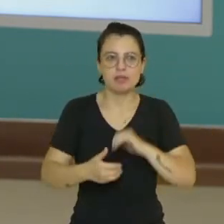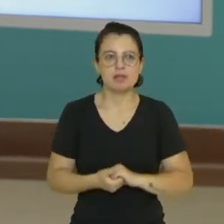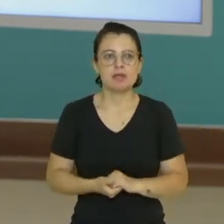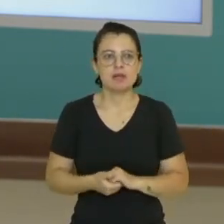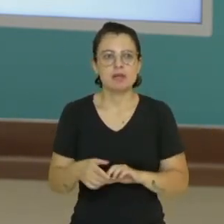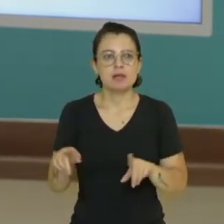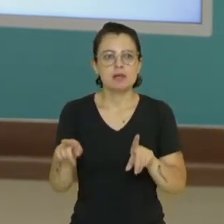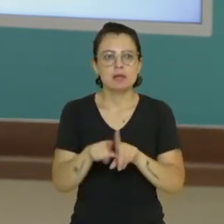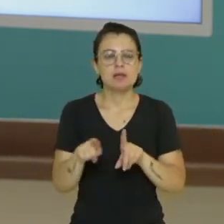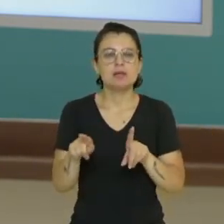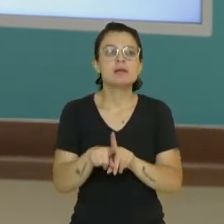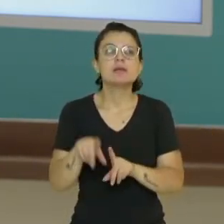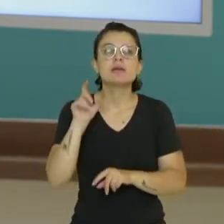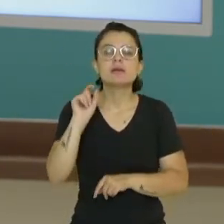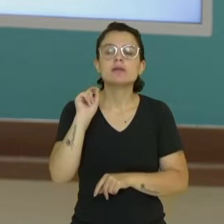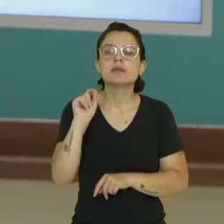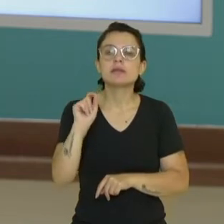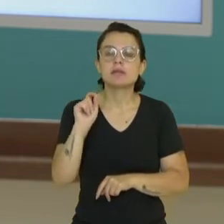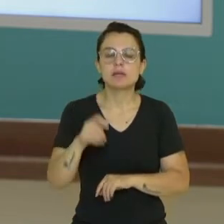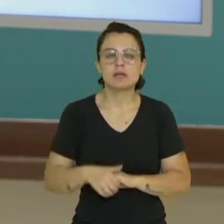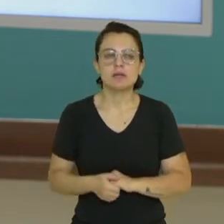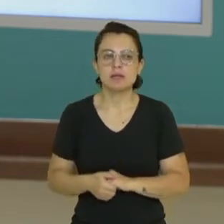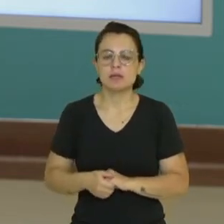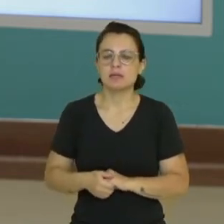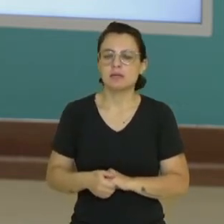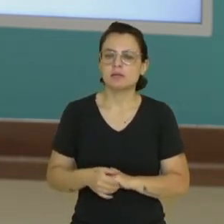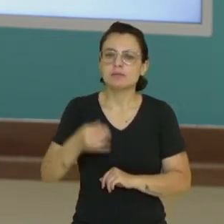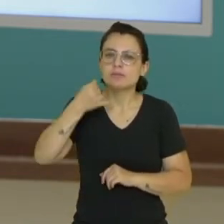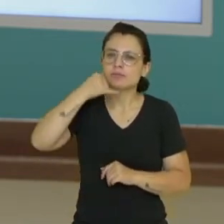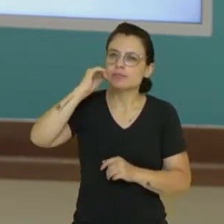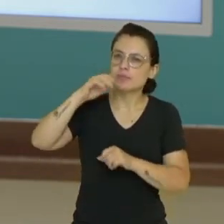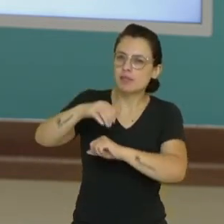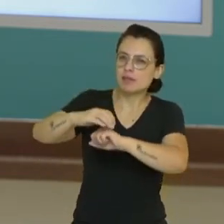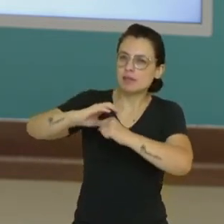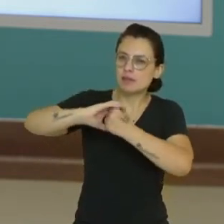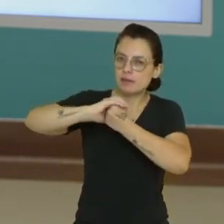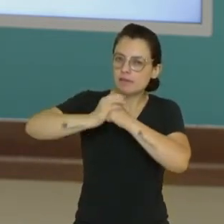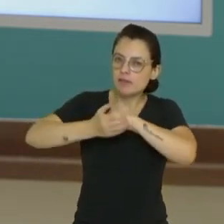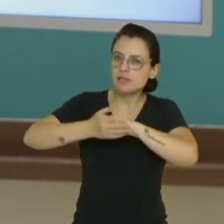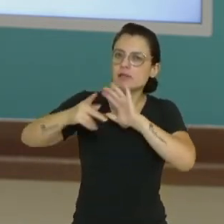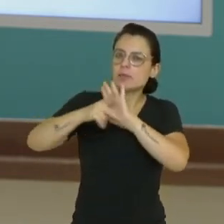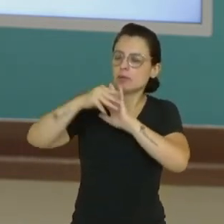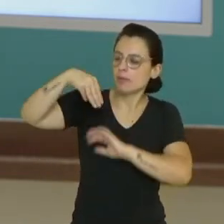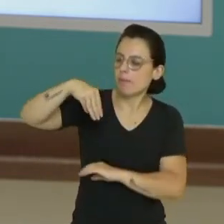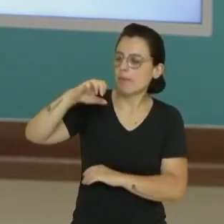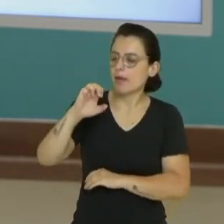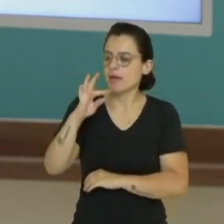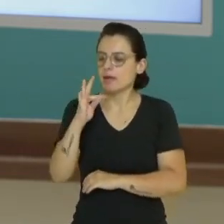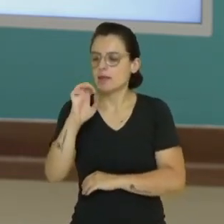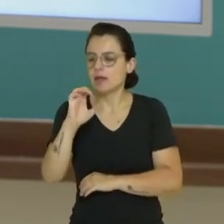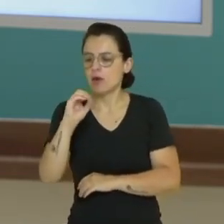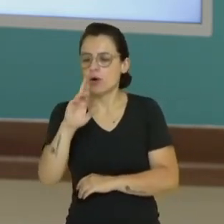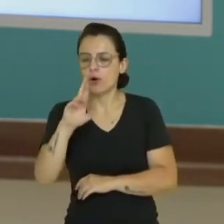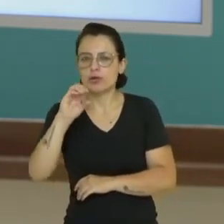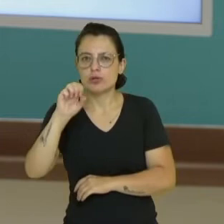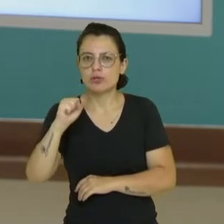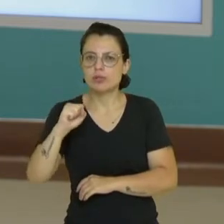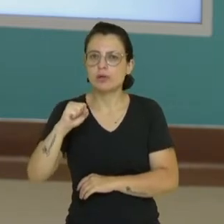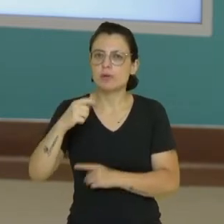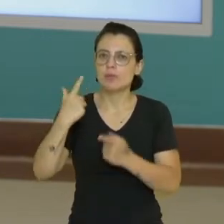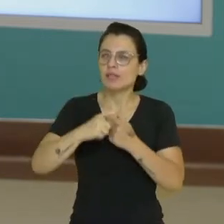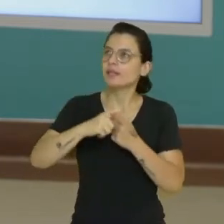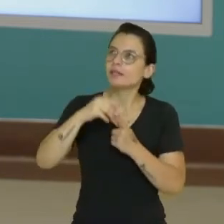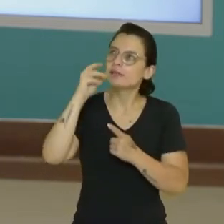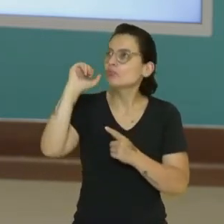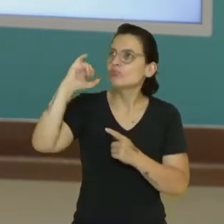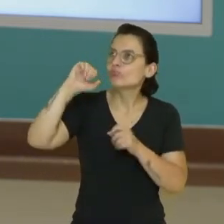de meteoritos, de corpos oriundos do espaço, que vão adentrando a nossa atmosfera e eles vão, com o atrito, eles